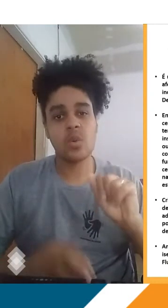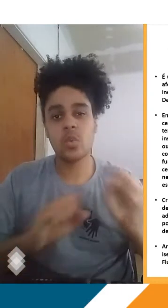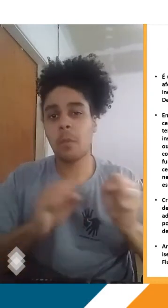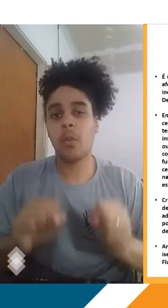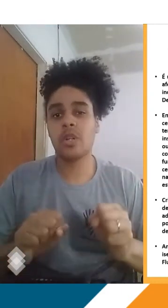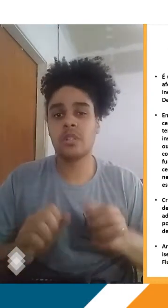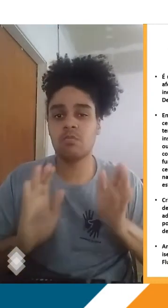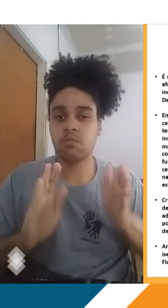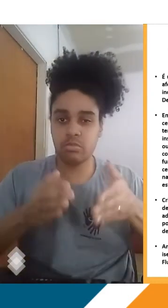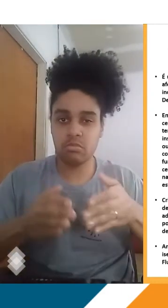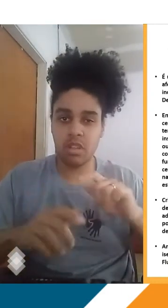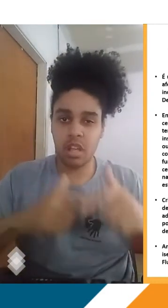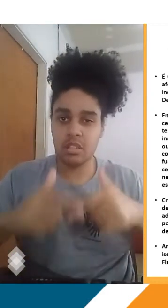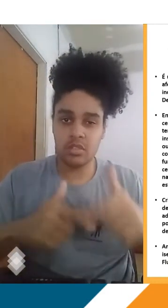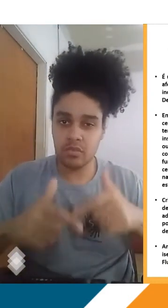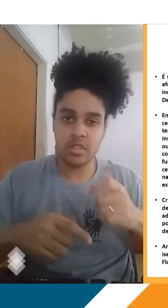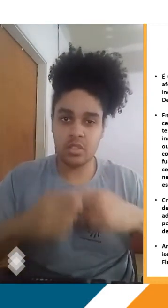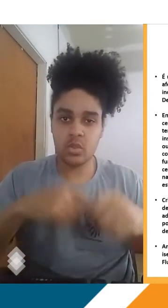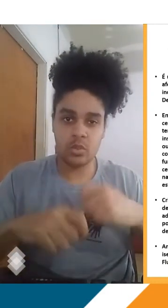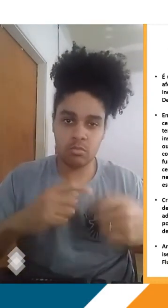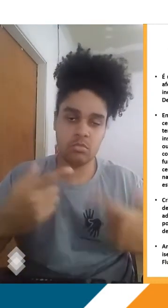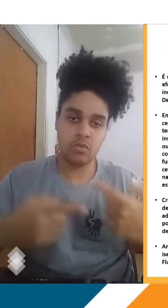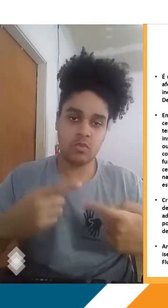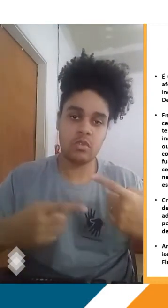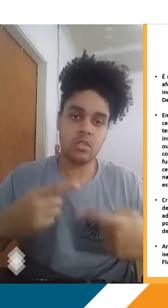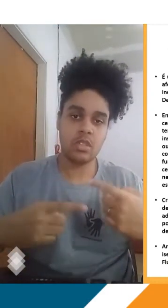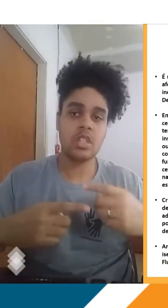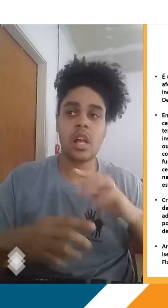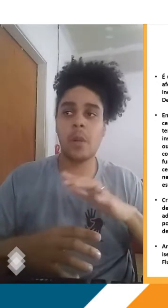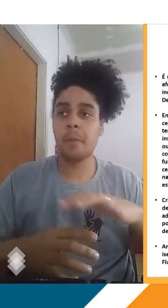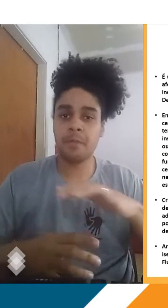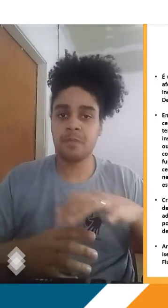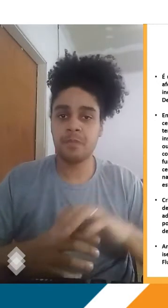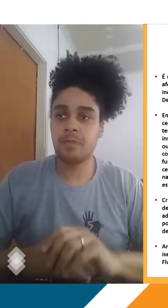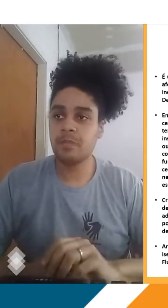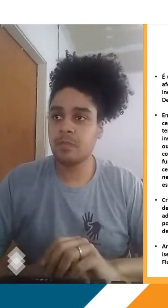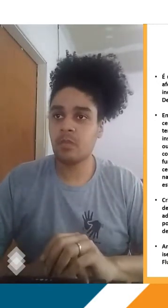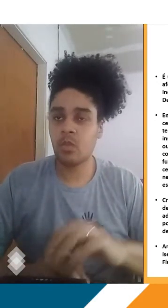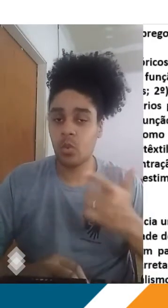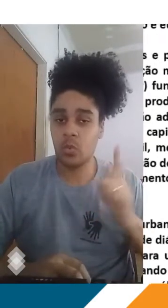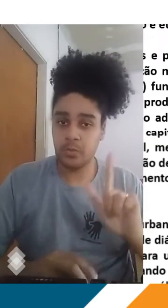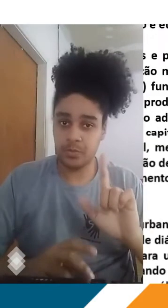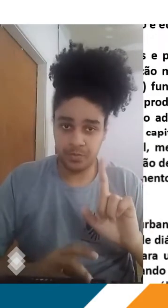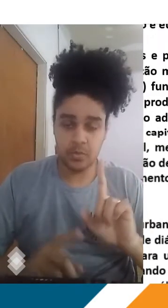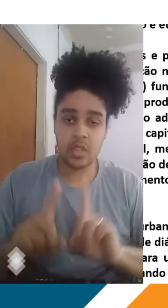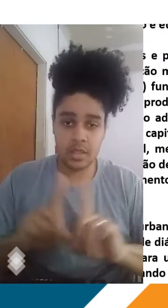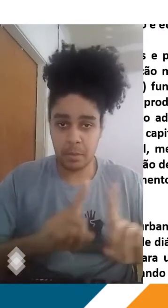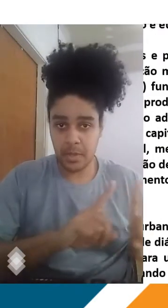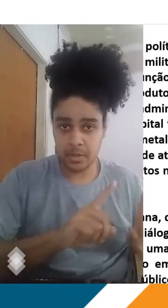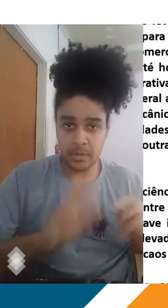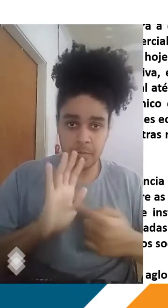poder e que, de certa maneira, concentrou atividades econômicas e políticas ao entorno da capital fluminense. Uma outra tabela